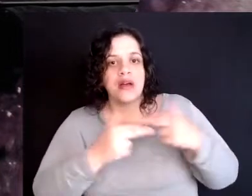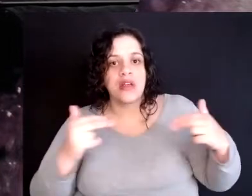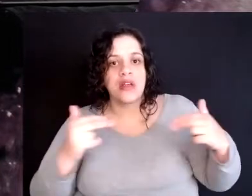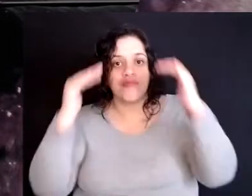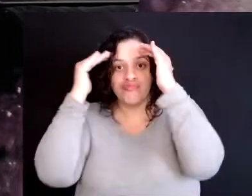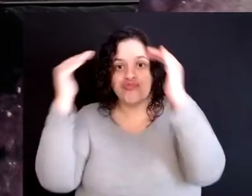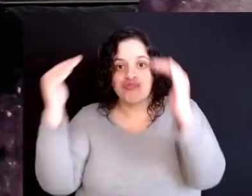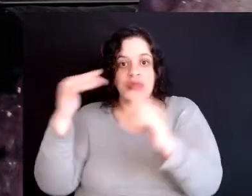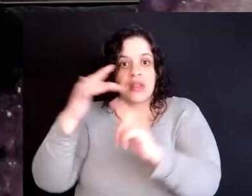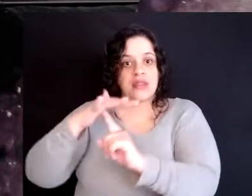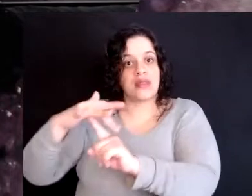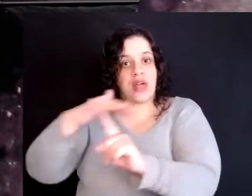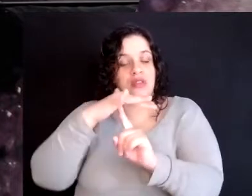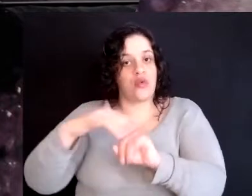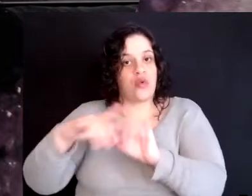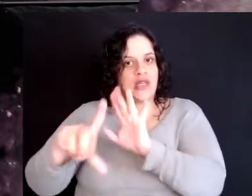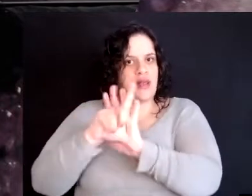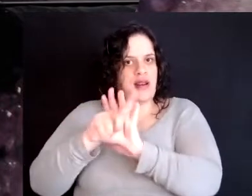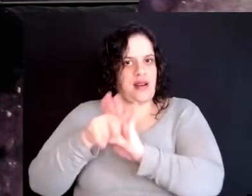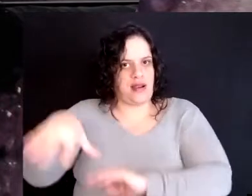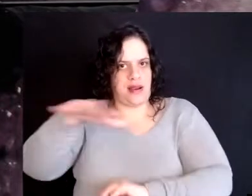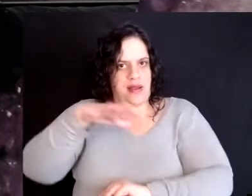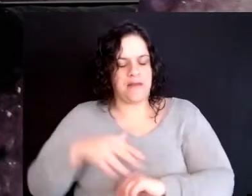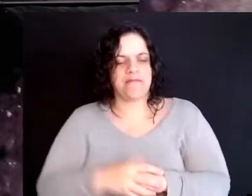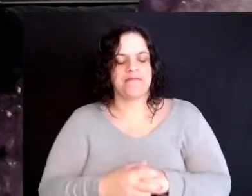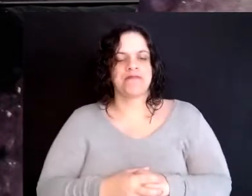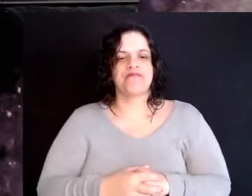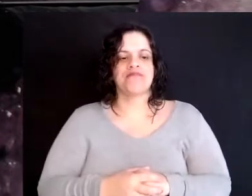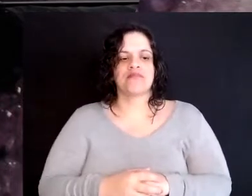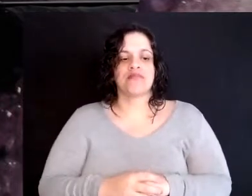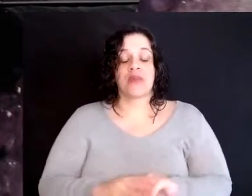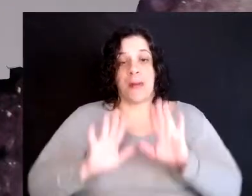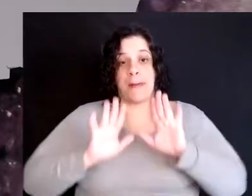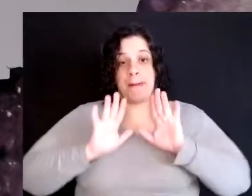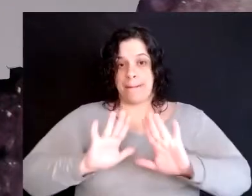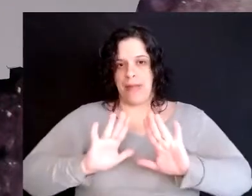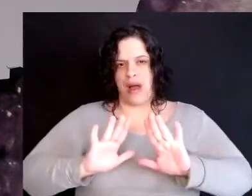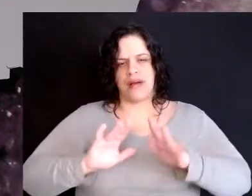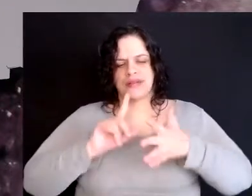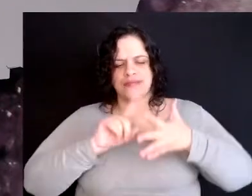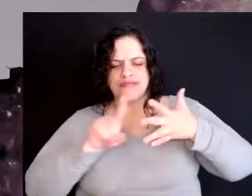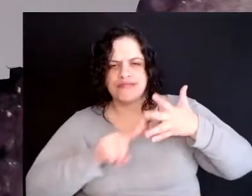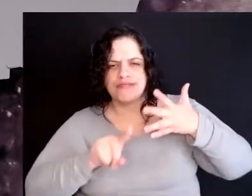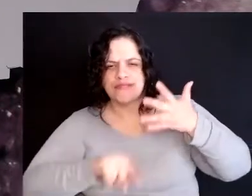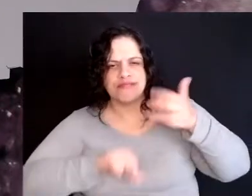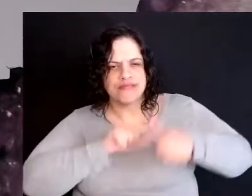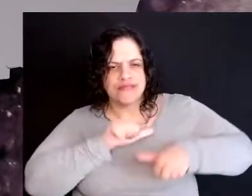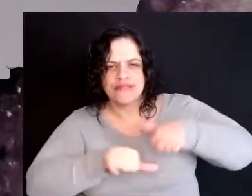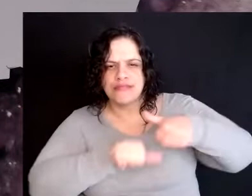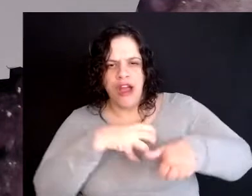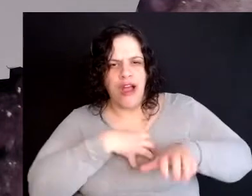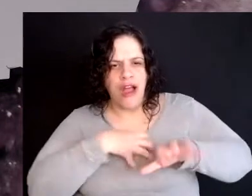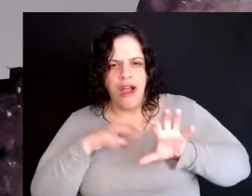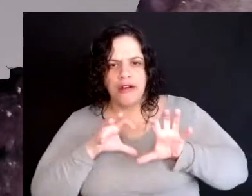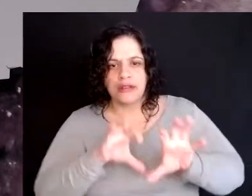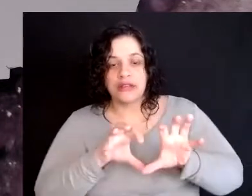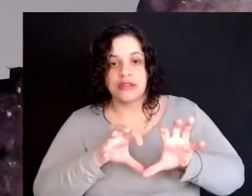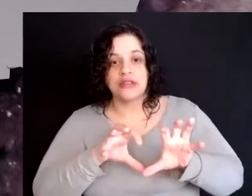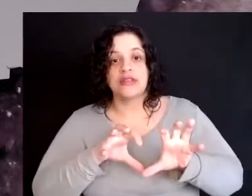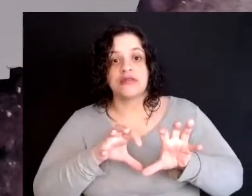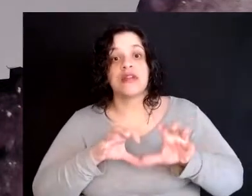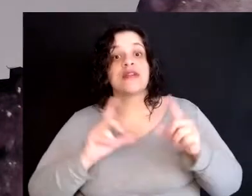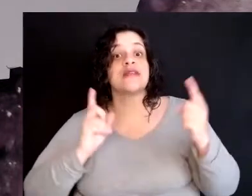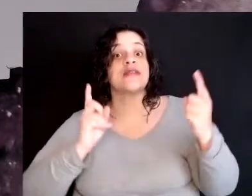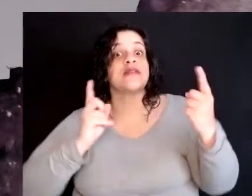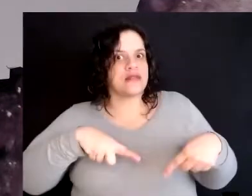da natureza. Mas, como todos os passos de transformação, um novo